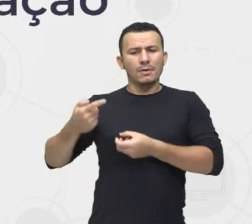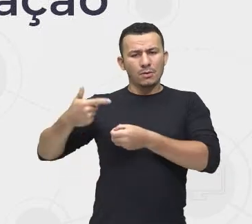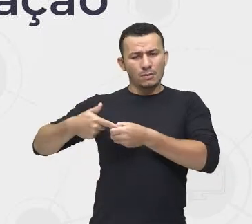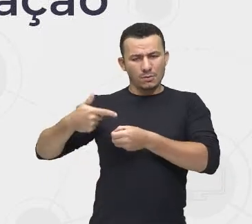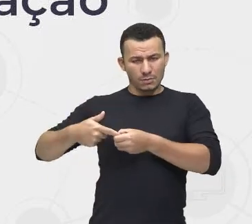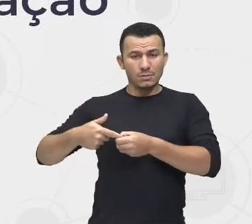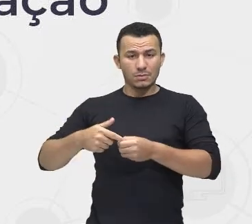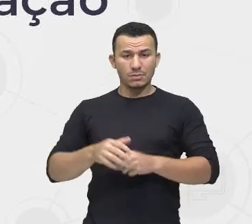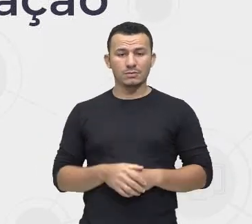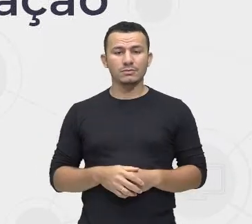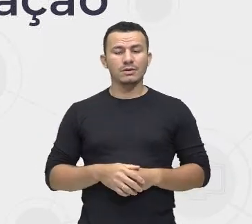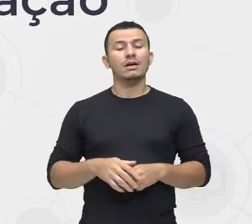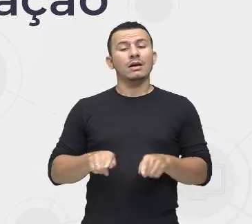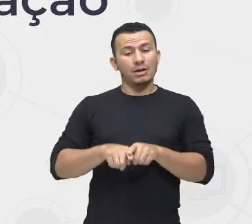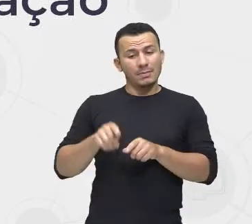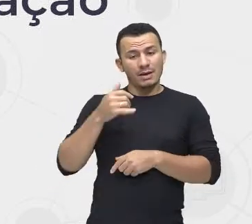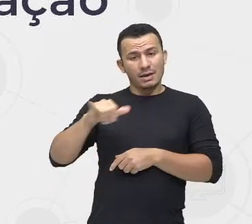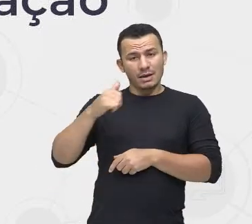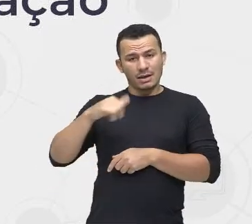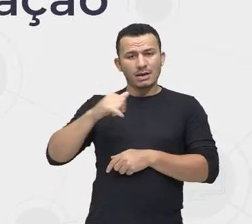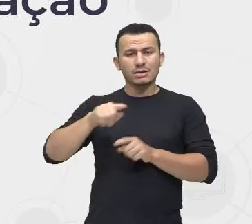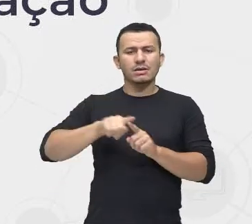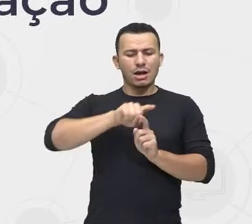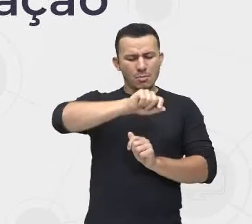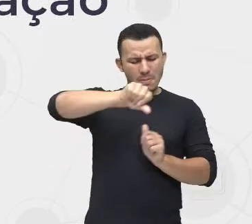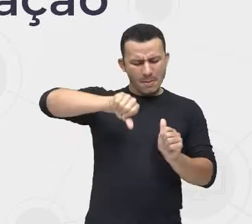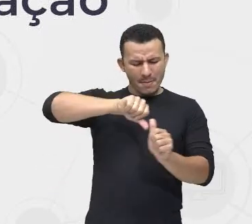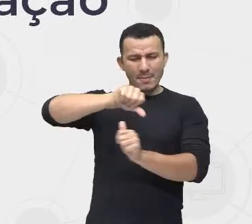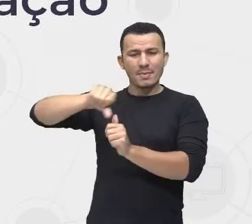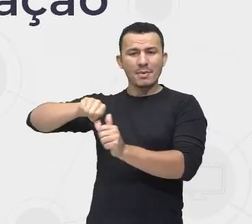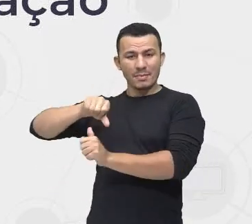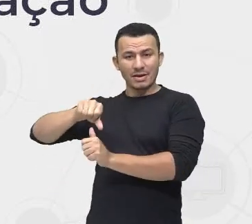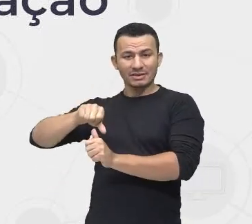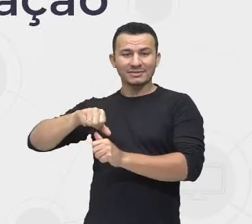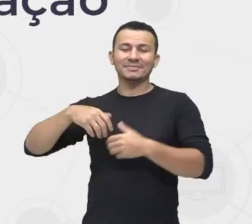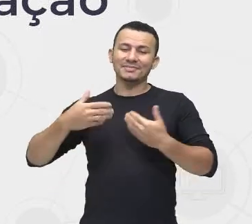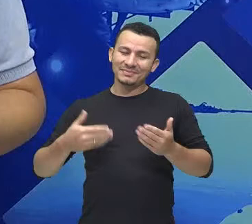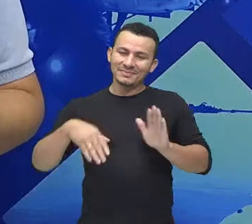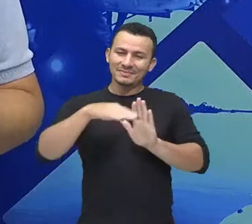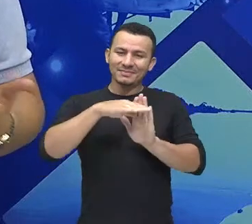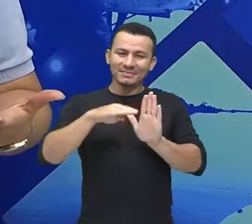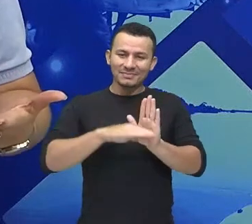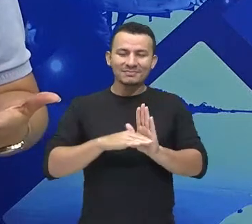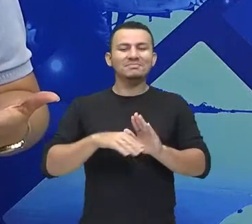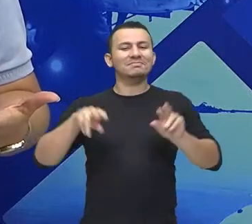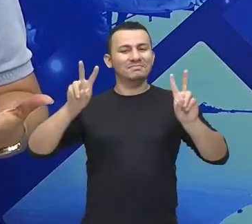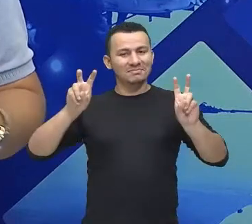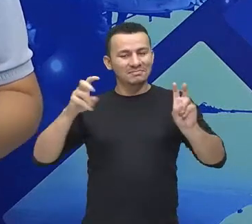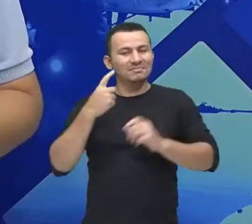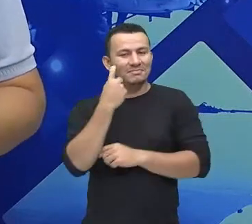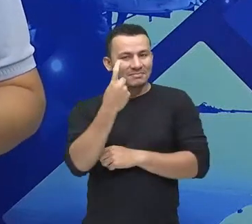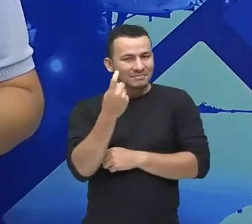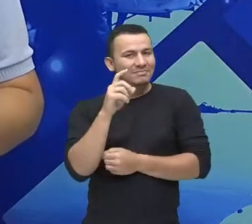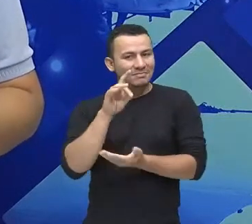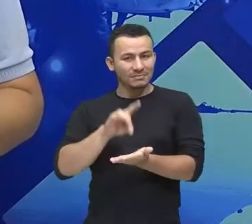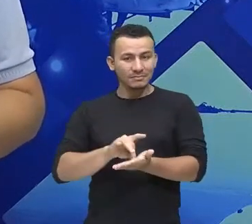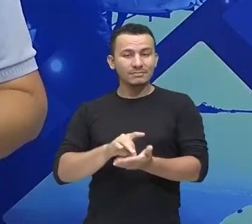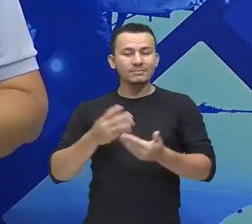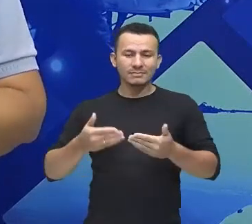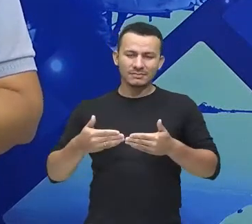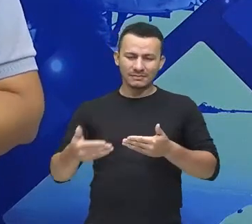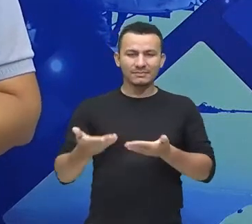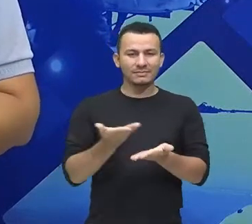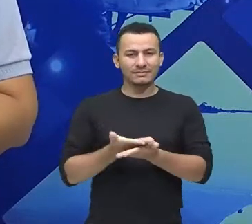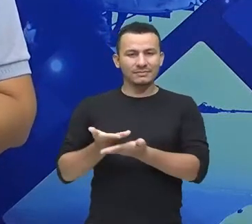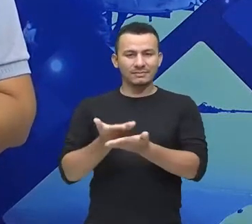e também energia e sua transformação. Muito bom, assunto super interessante. Então